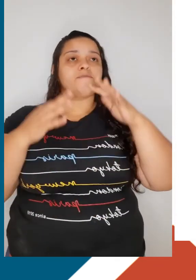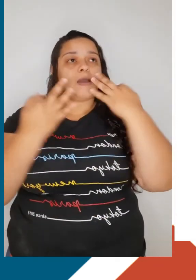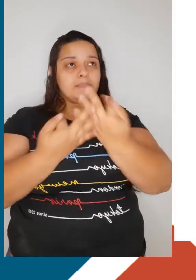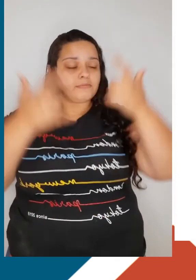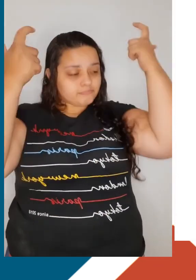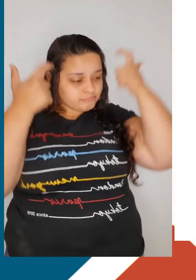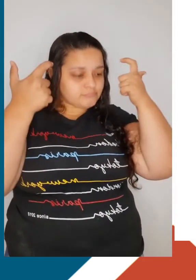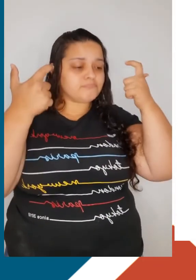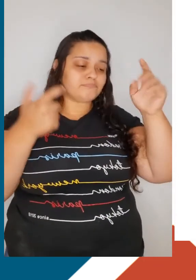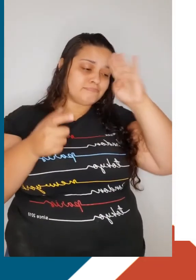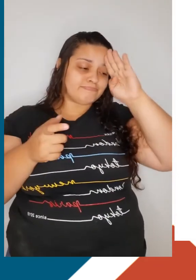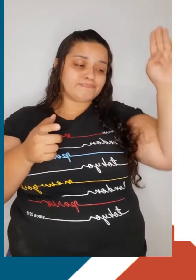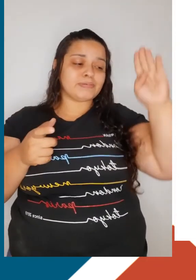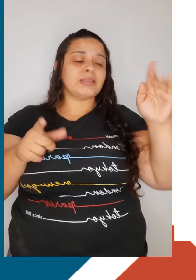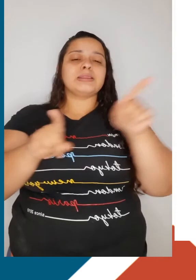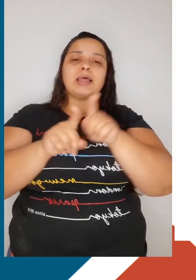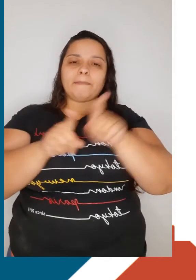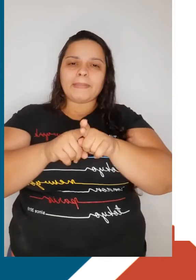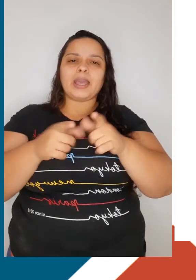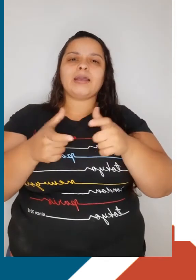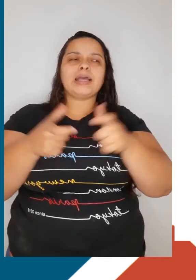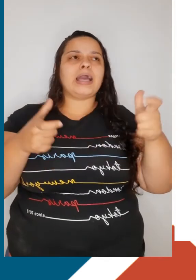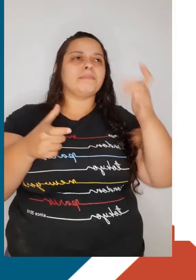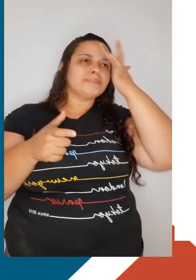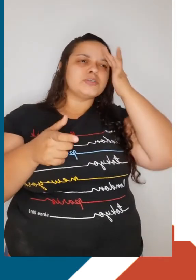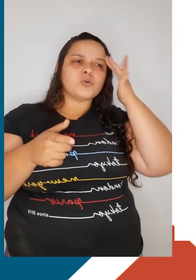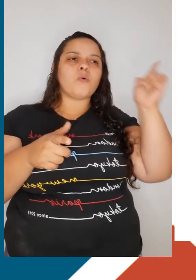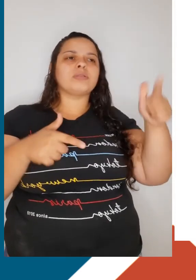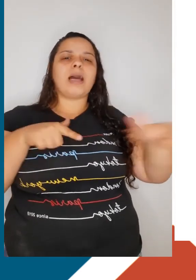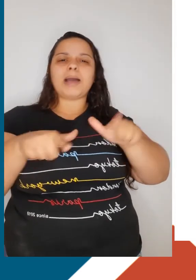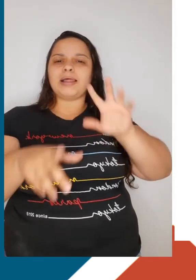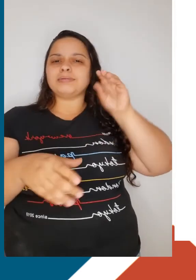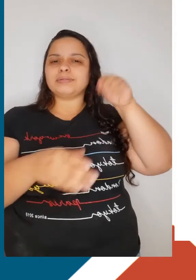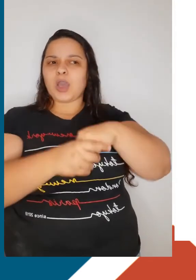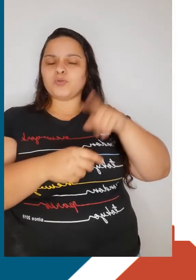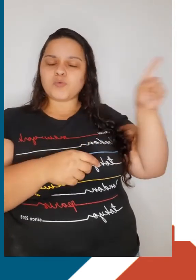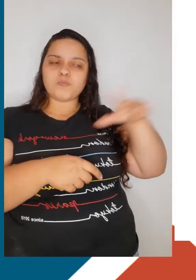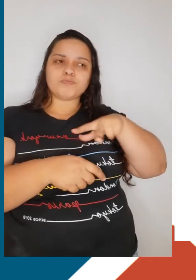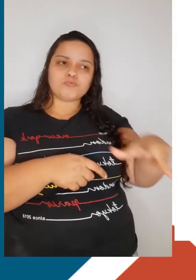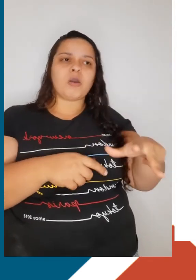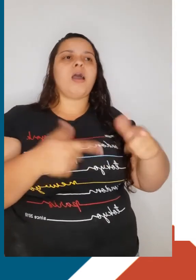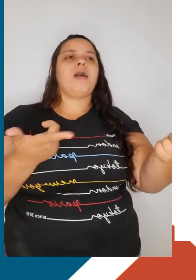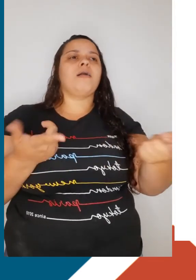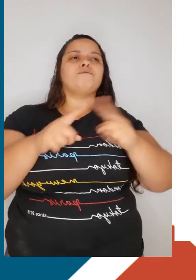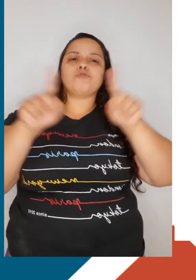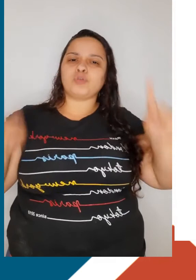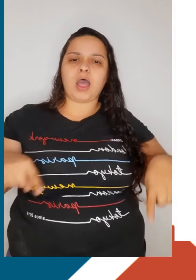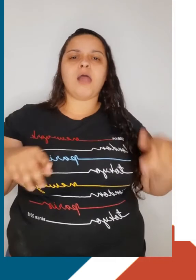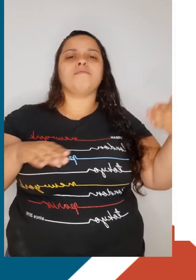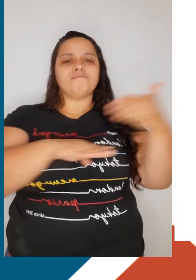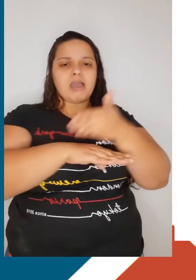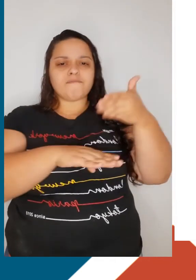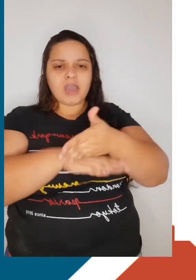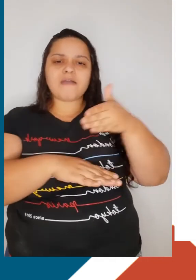da metrópole. Trouxe também, sobretudo, boa parte do aparato administrativo português. Personalidades diversas e